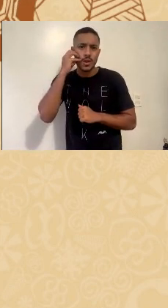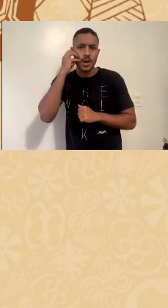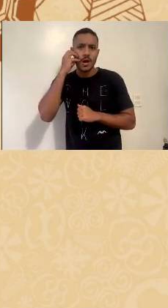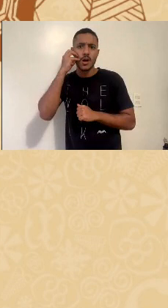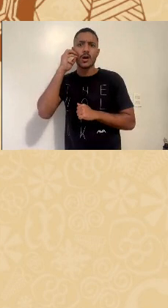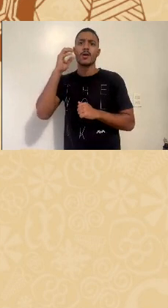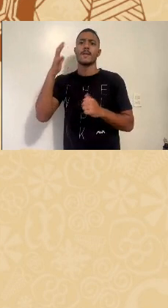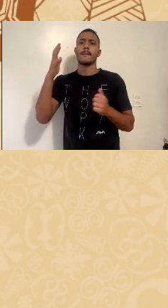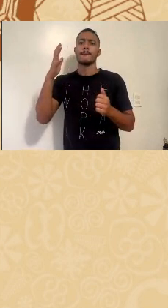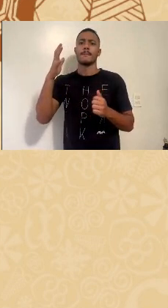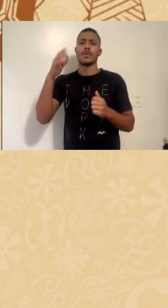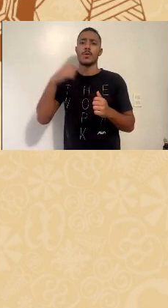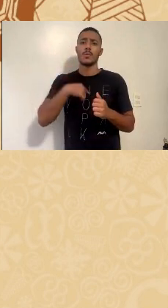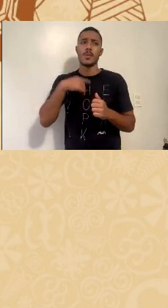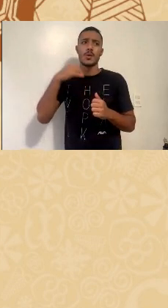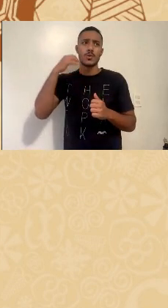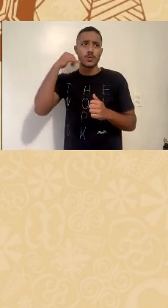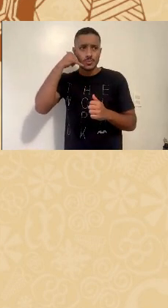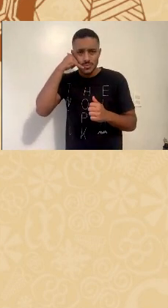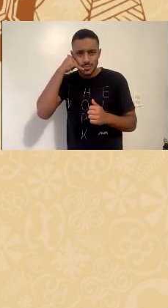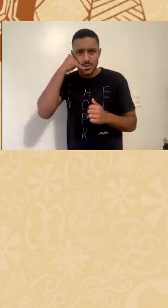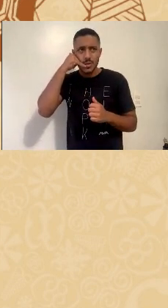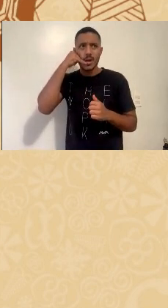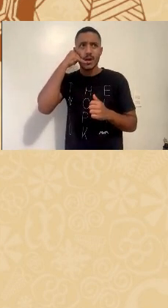esse celular parte do corpo, assim, né,